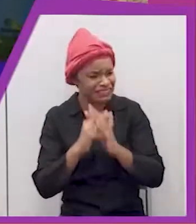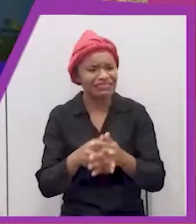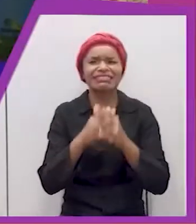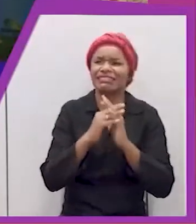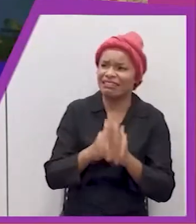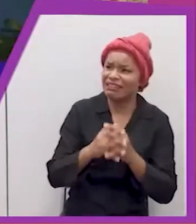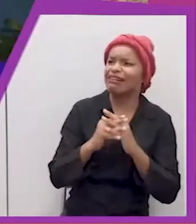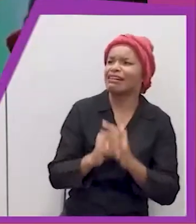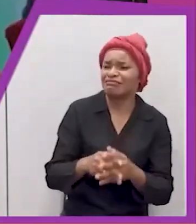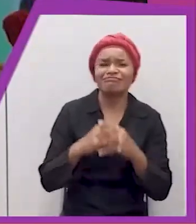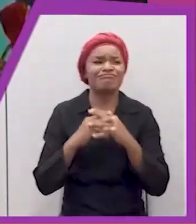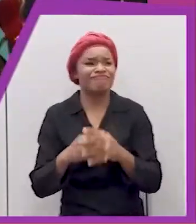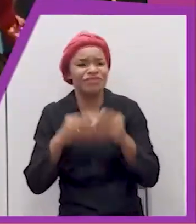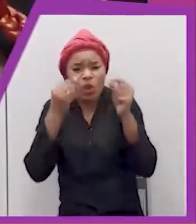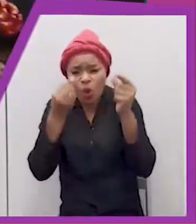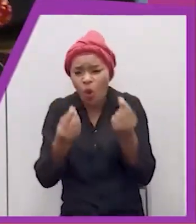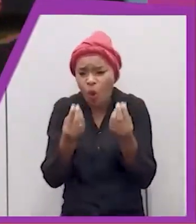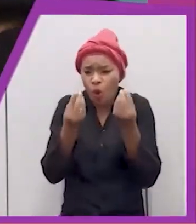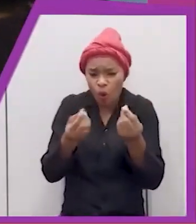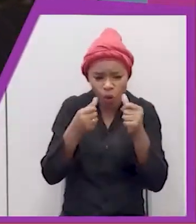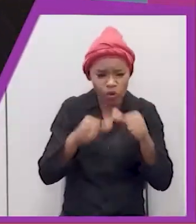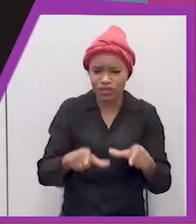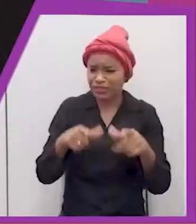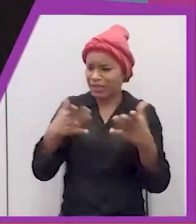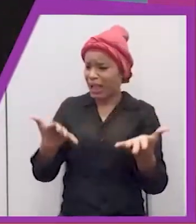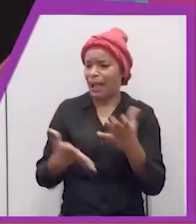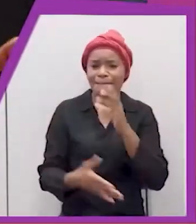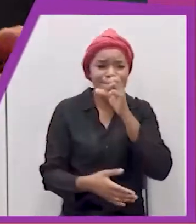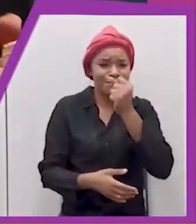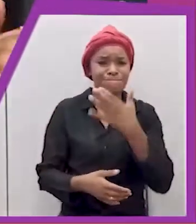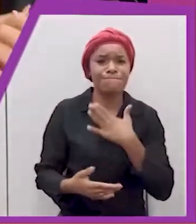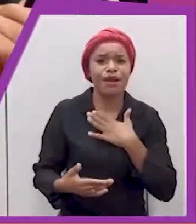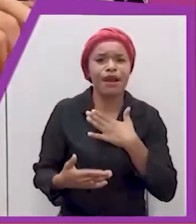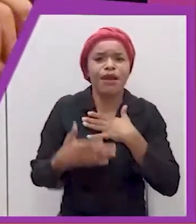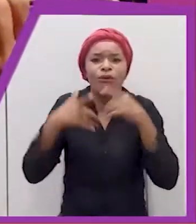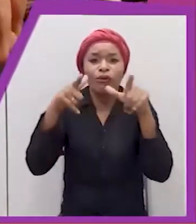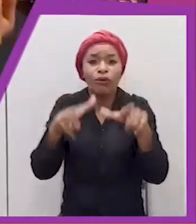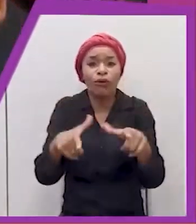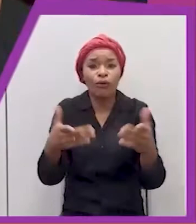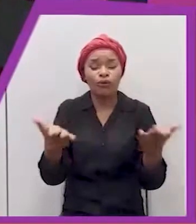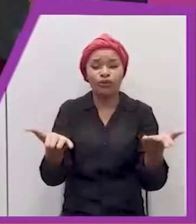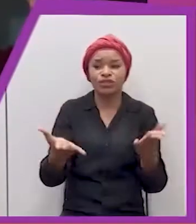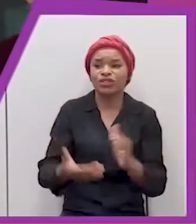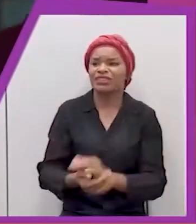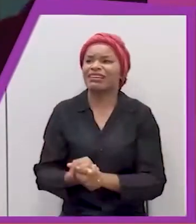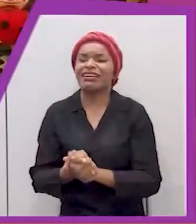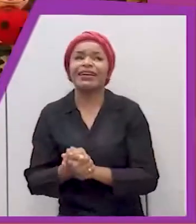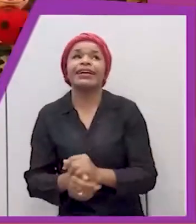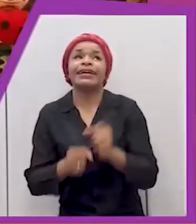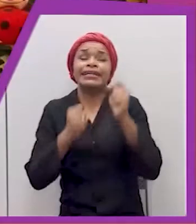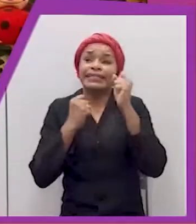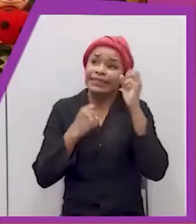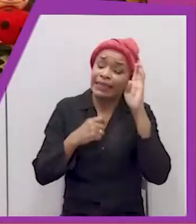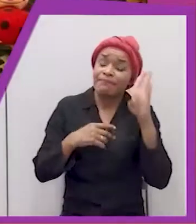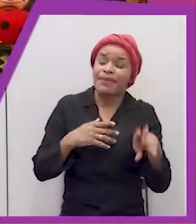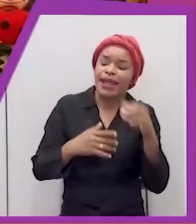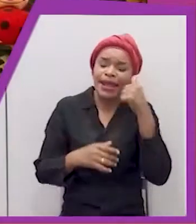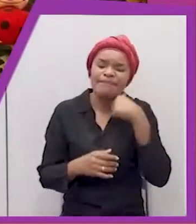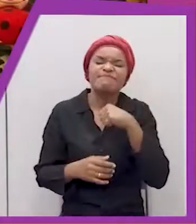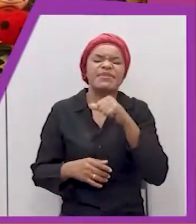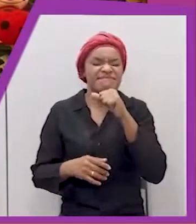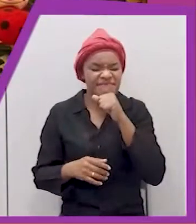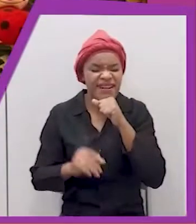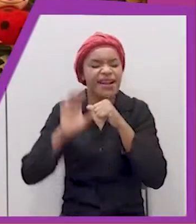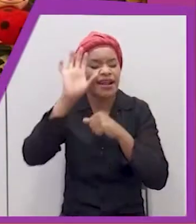gosta de pão com ovo isso aqui é confusão aonde foi parar